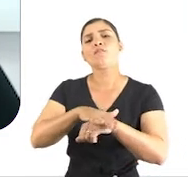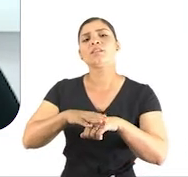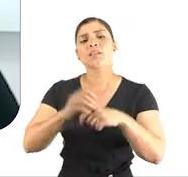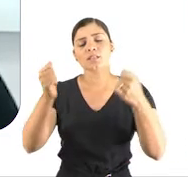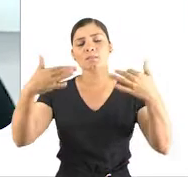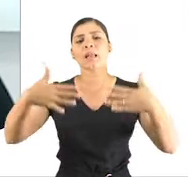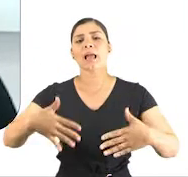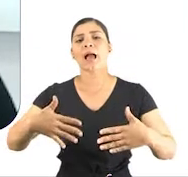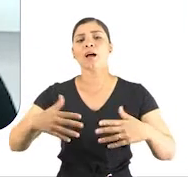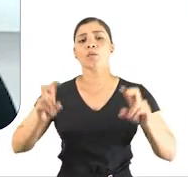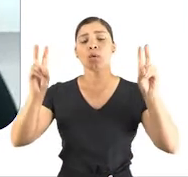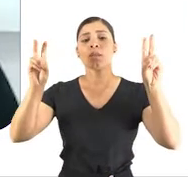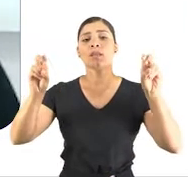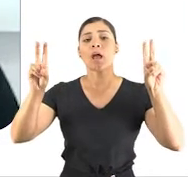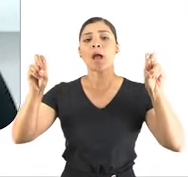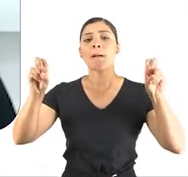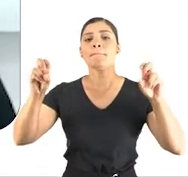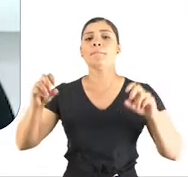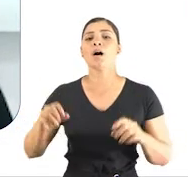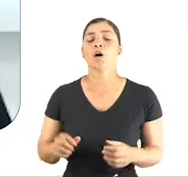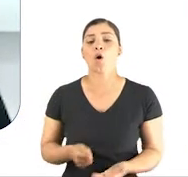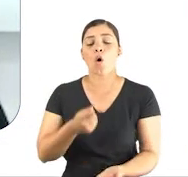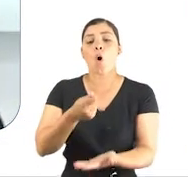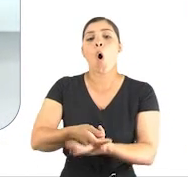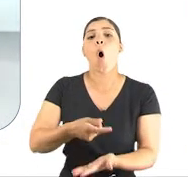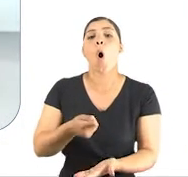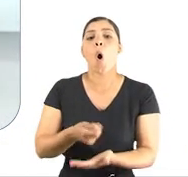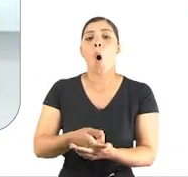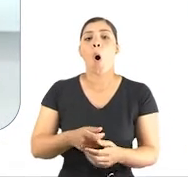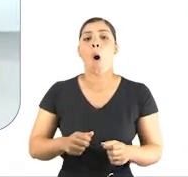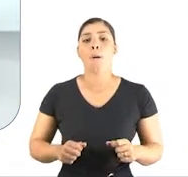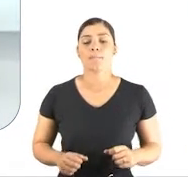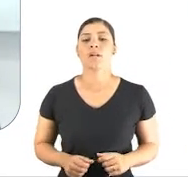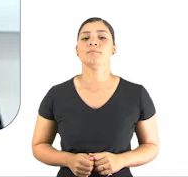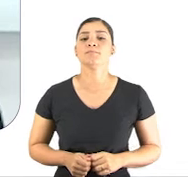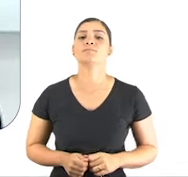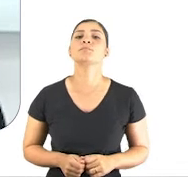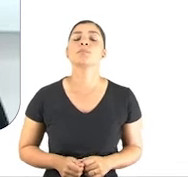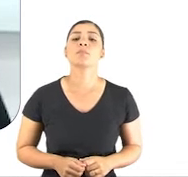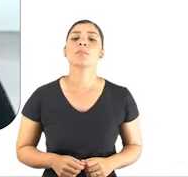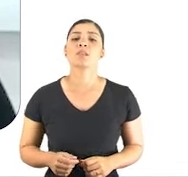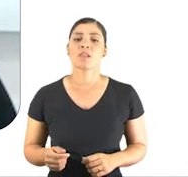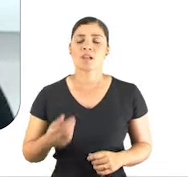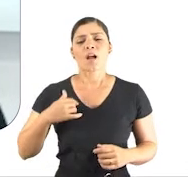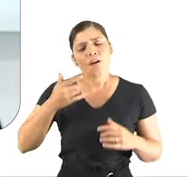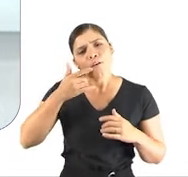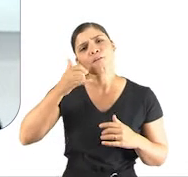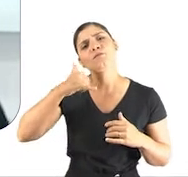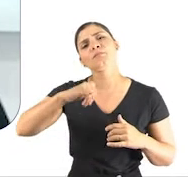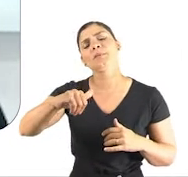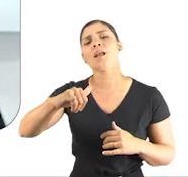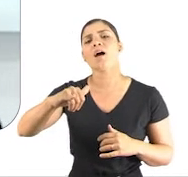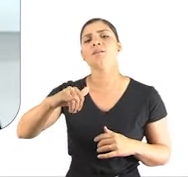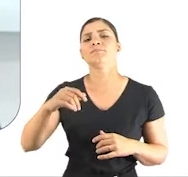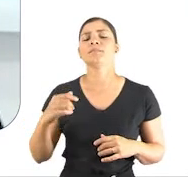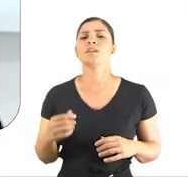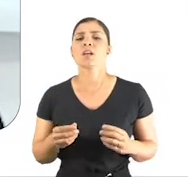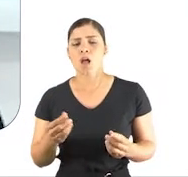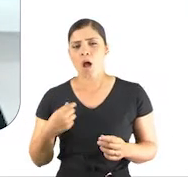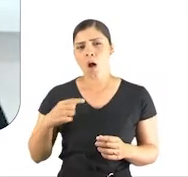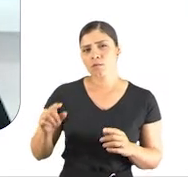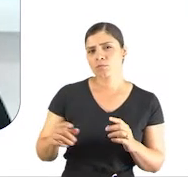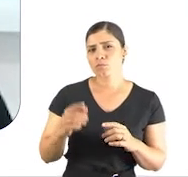de processos de compras, cocriação e transformação de processos de compras. Para a gente falar disso, seria muito bom a gente se situar em